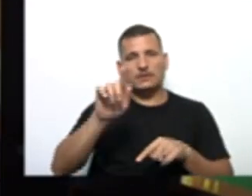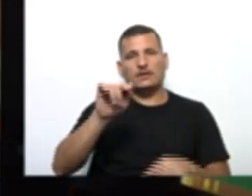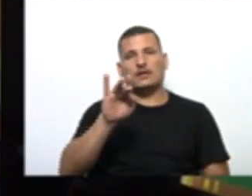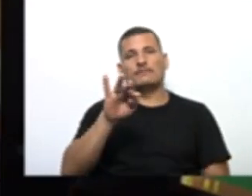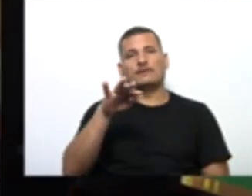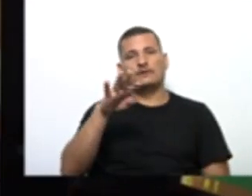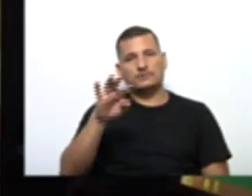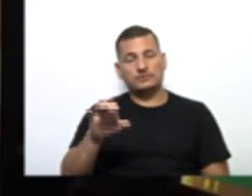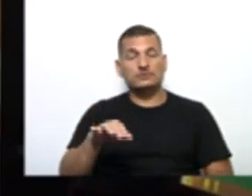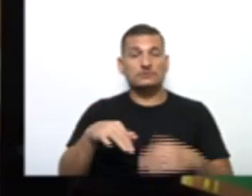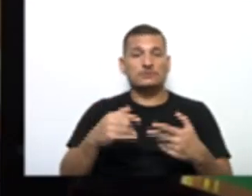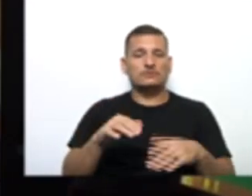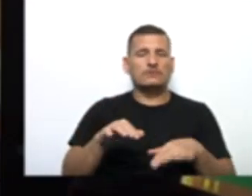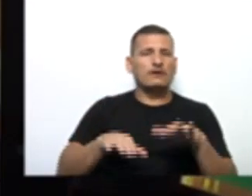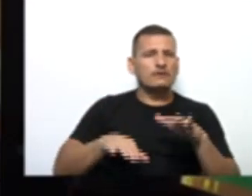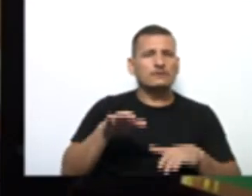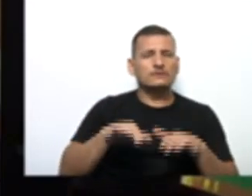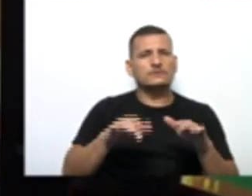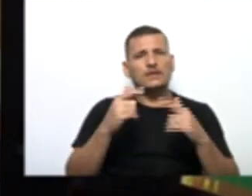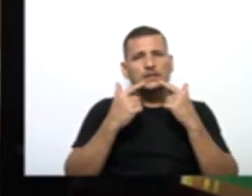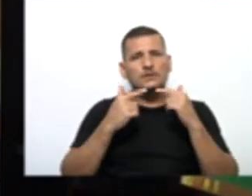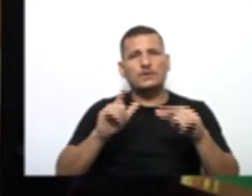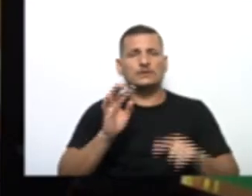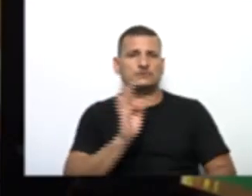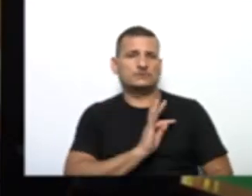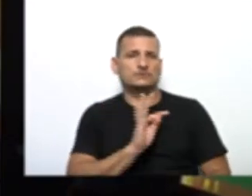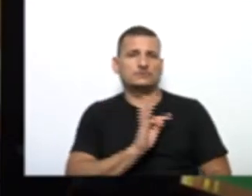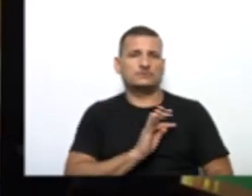linguagem técnica ela é necessária,